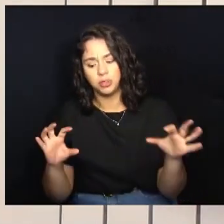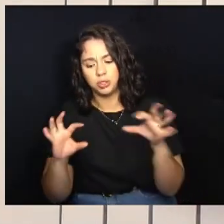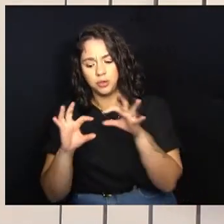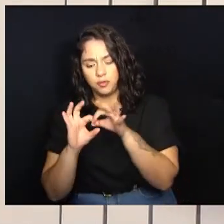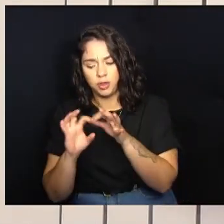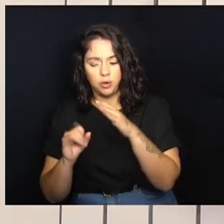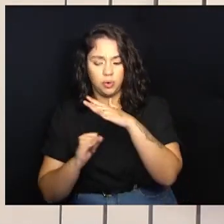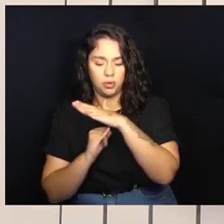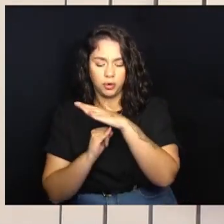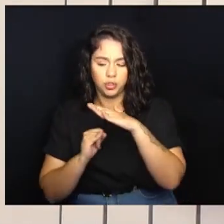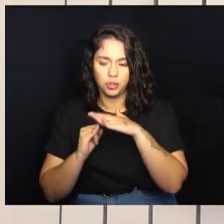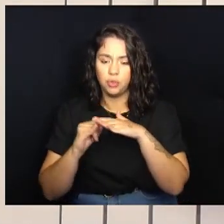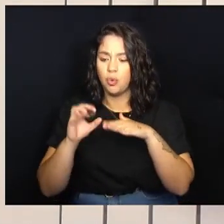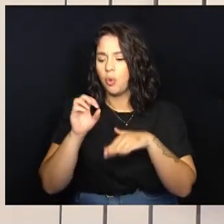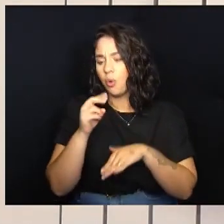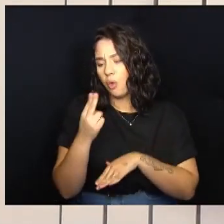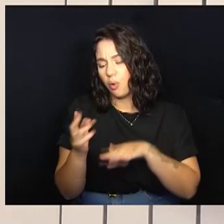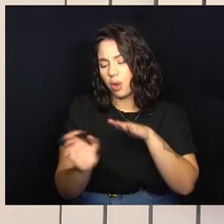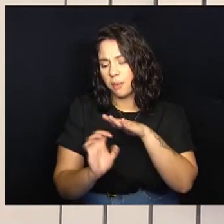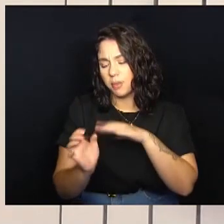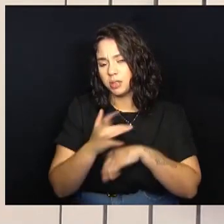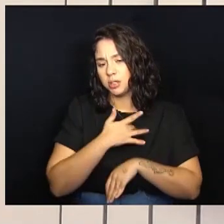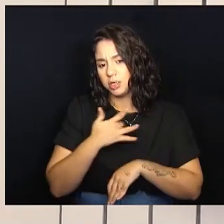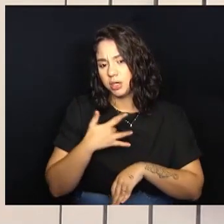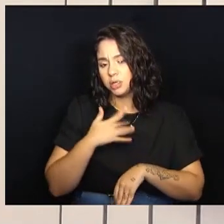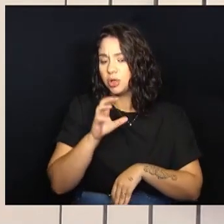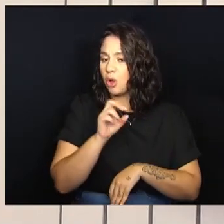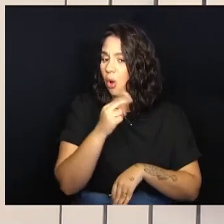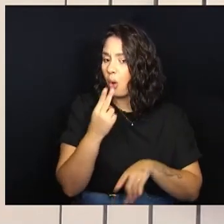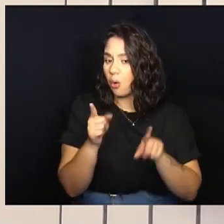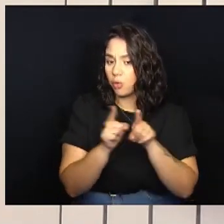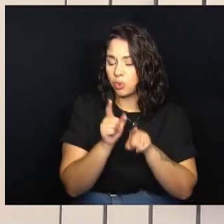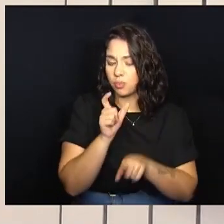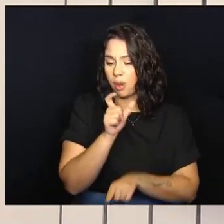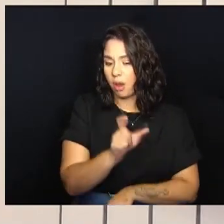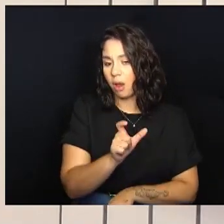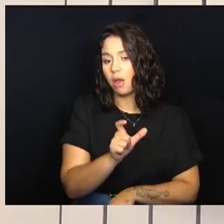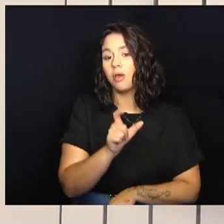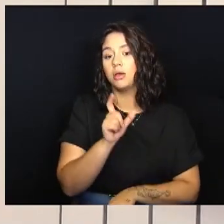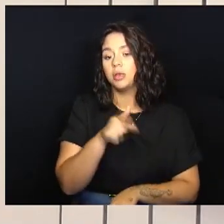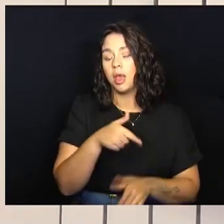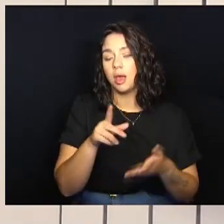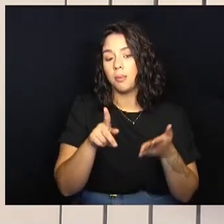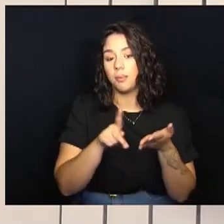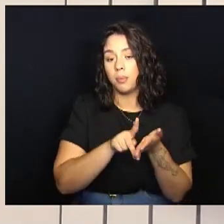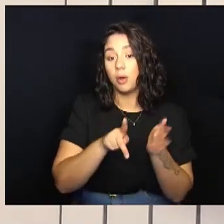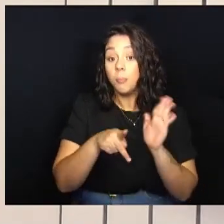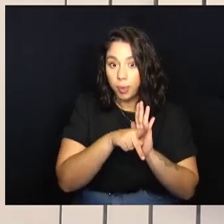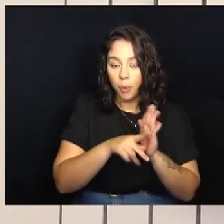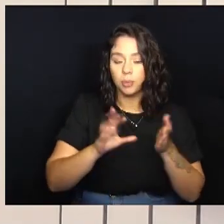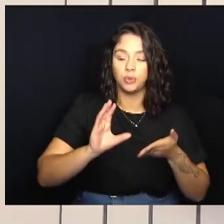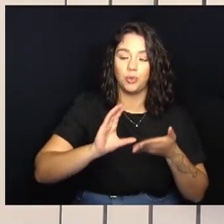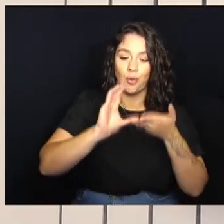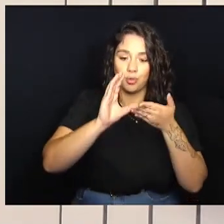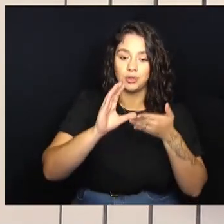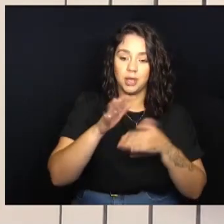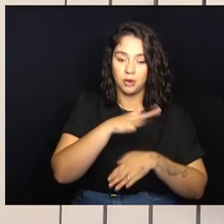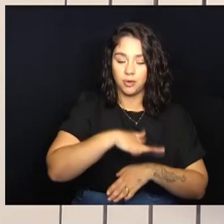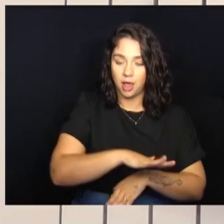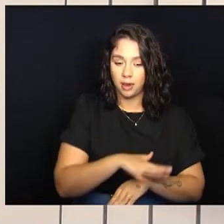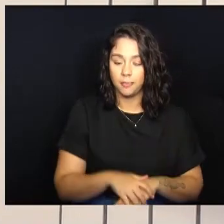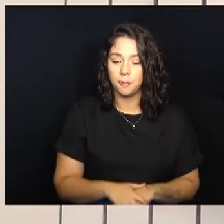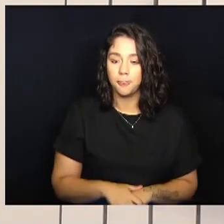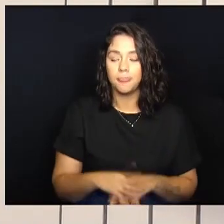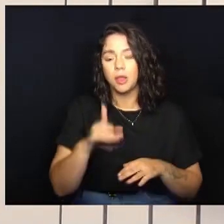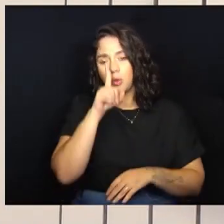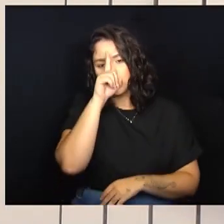instituições ou empresas de saúde, ou, claro, a carteira do conselho de classe com data válida. Grandes hospitais